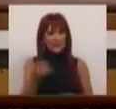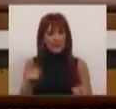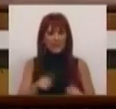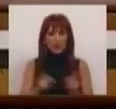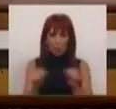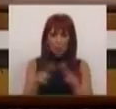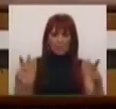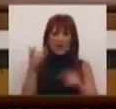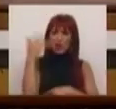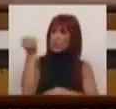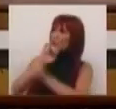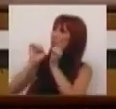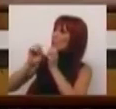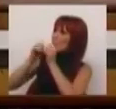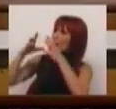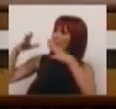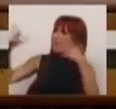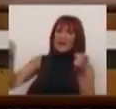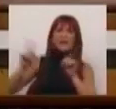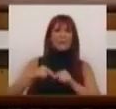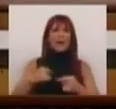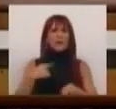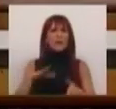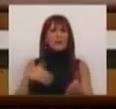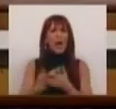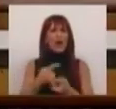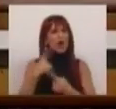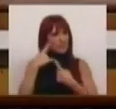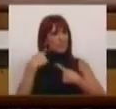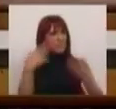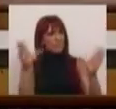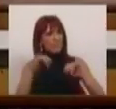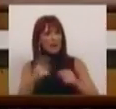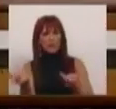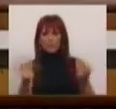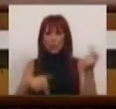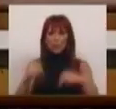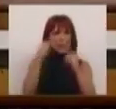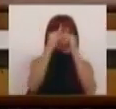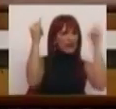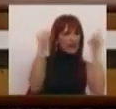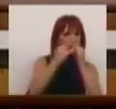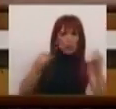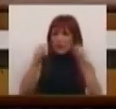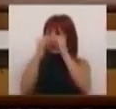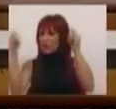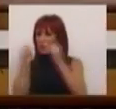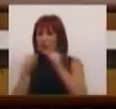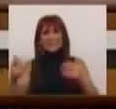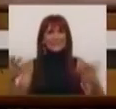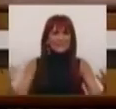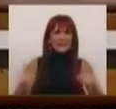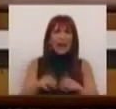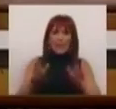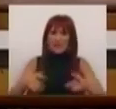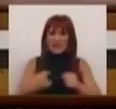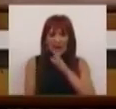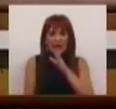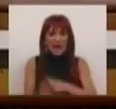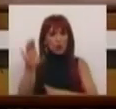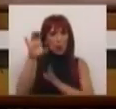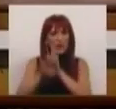que o aumento das exportações também nos torna mais expostos aos ciclos internacionais e, portanto, importa